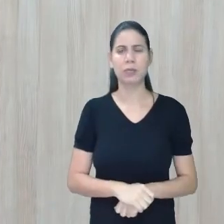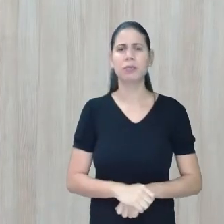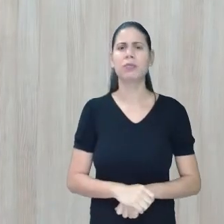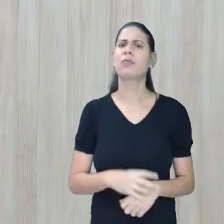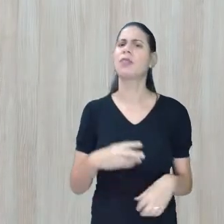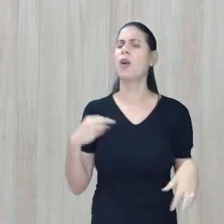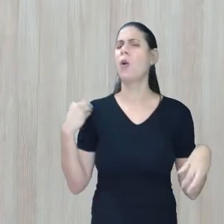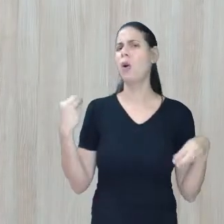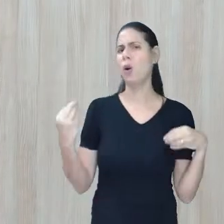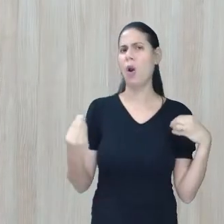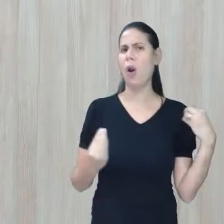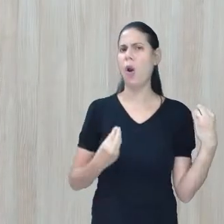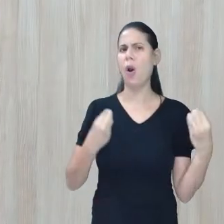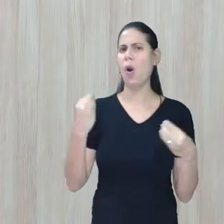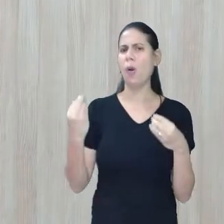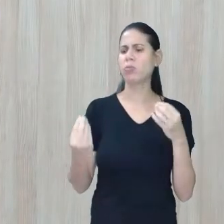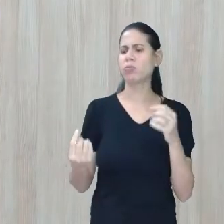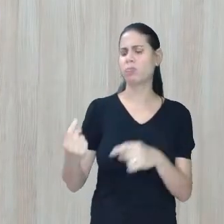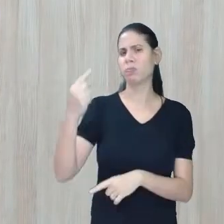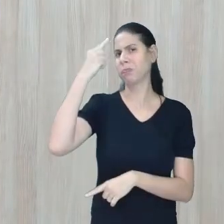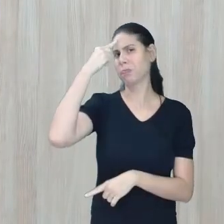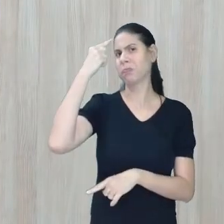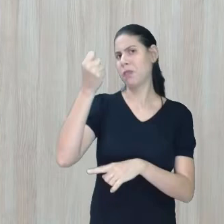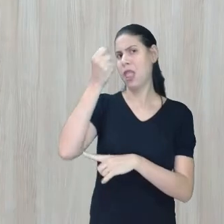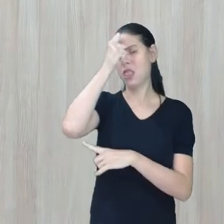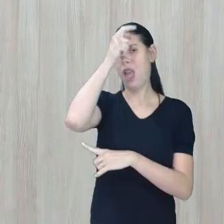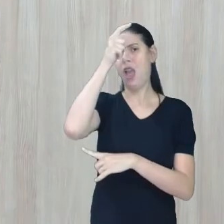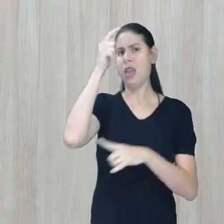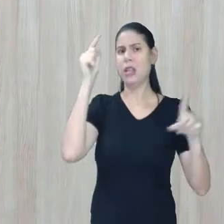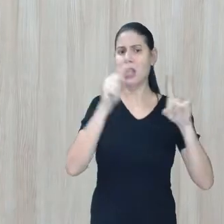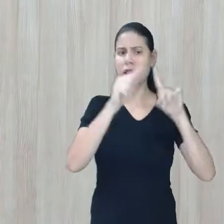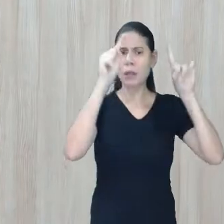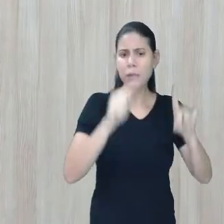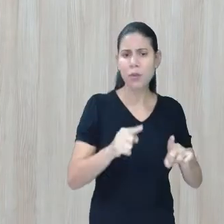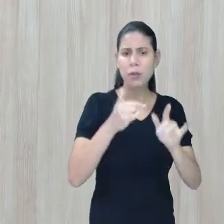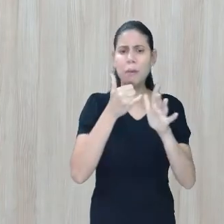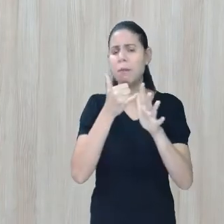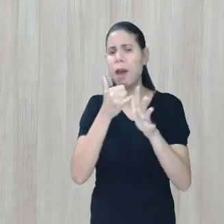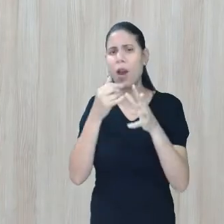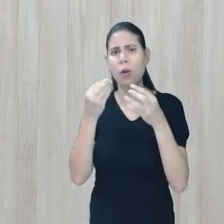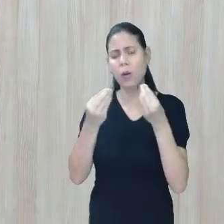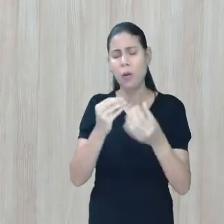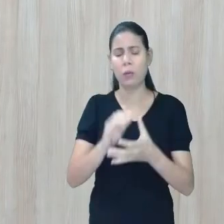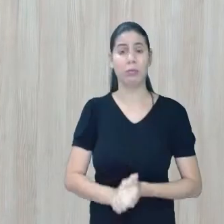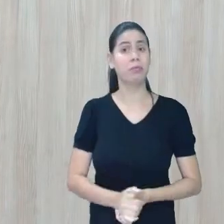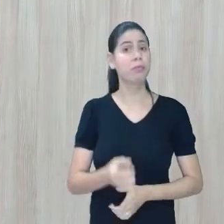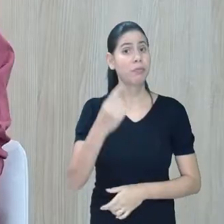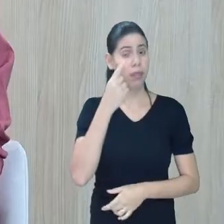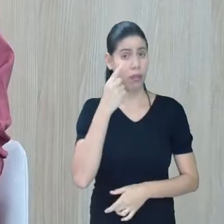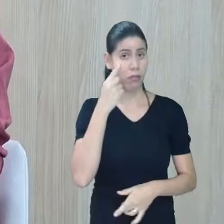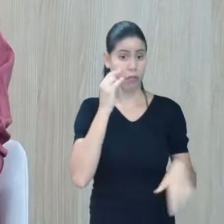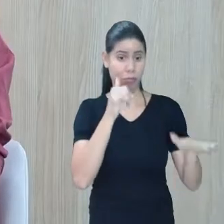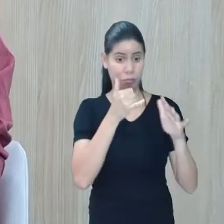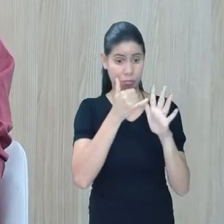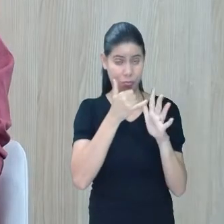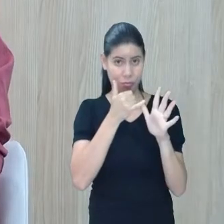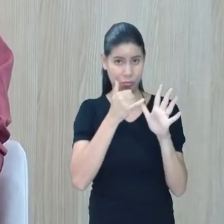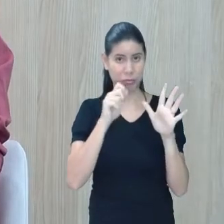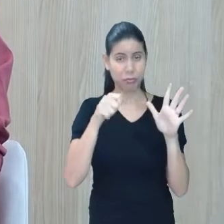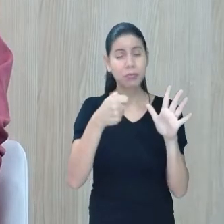Como surgiu a ideia, Carlinhos, desse projeto, desse instituto? Fala um pouquinho sobre... Na verdade, o Instituto Inclusivo Sons de